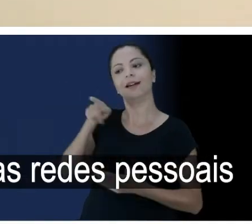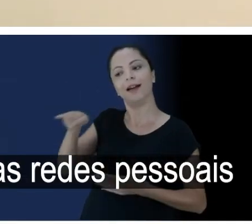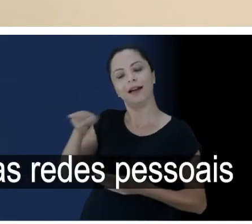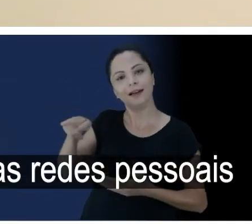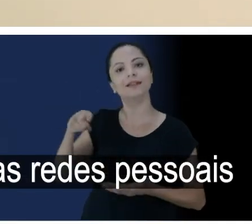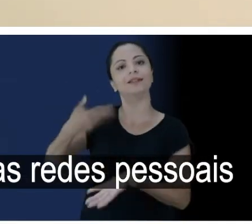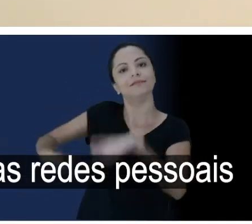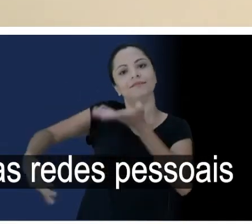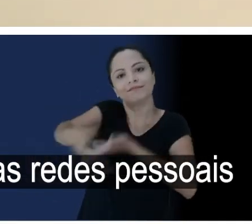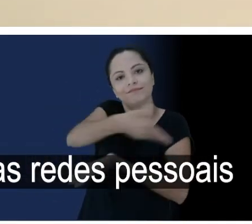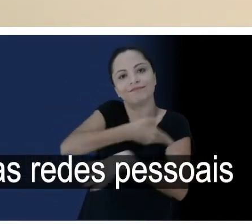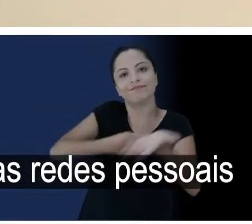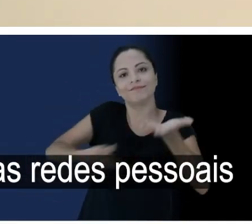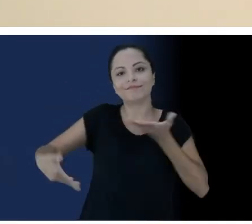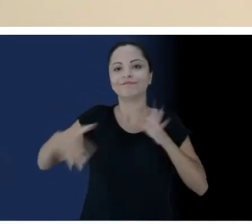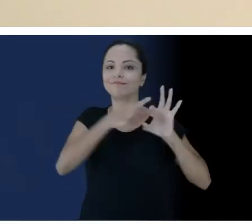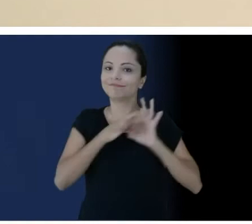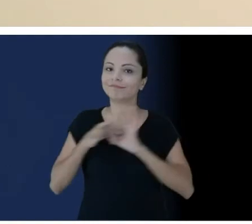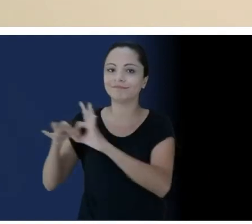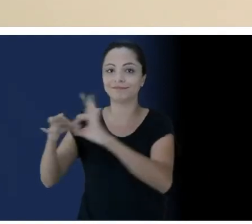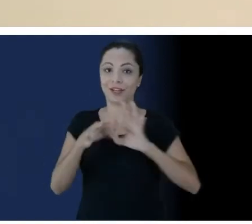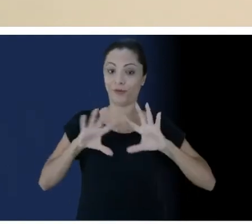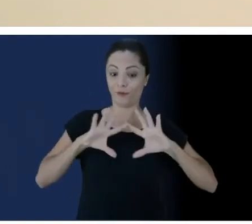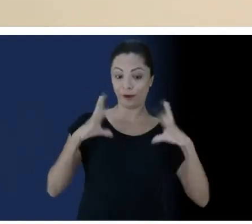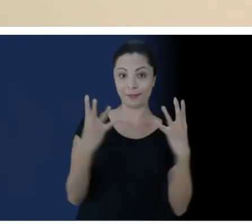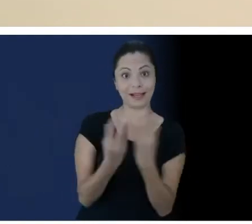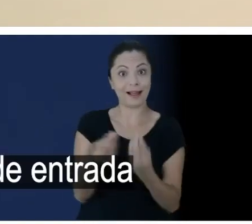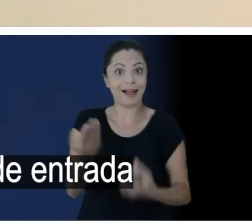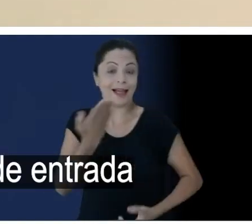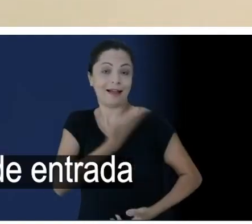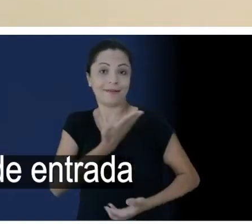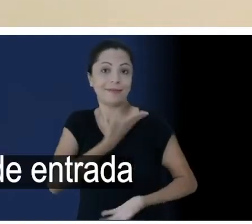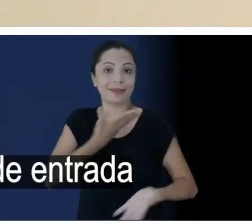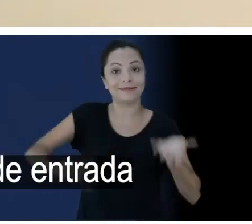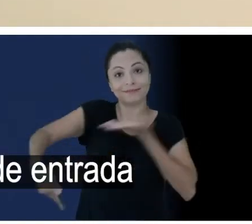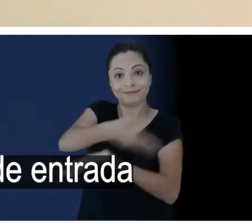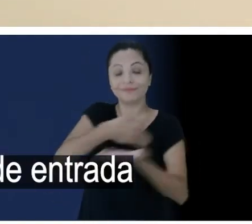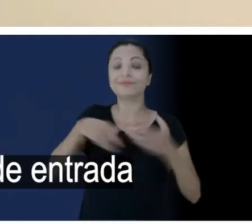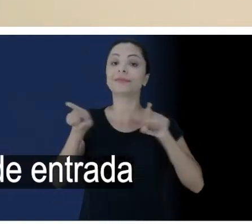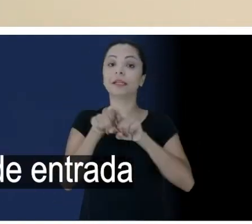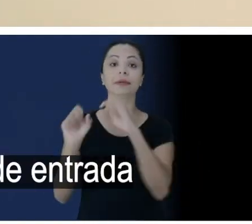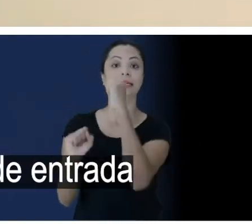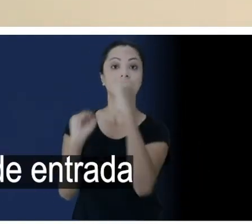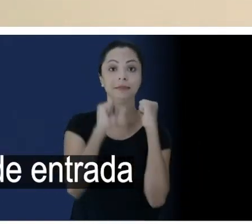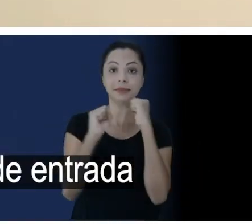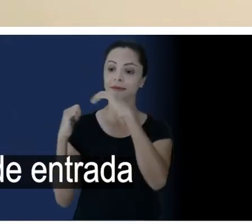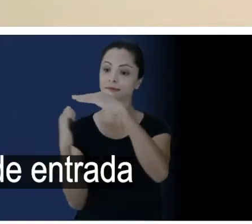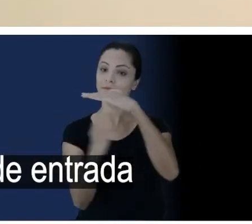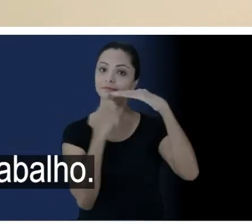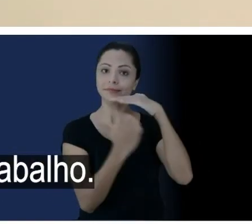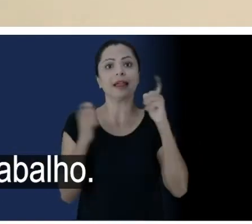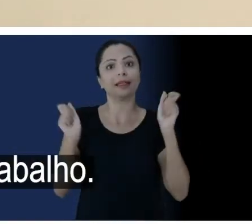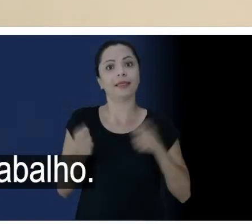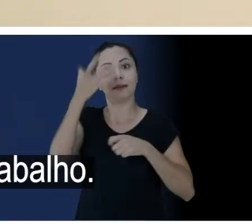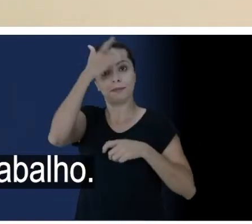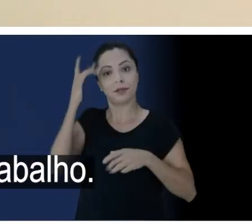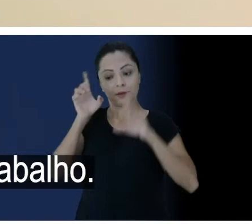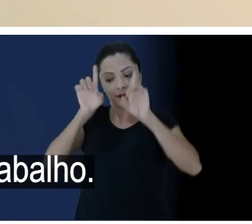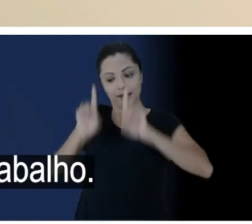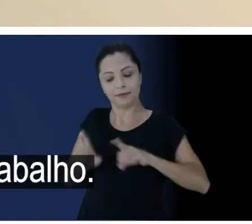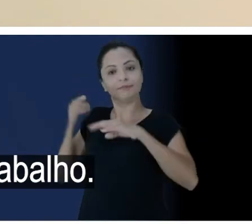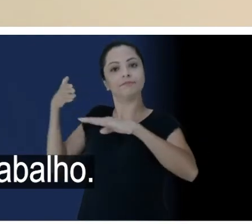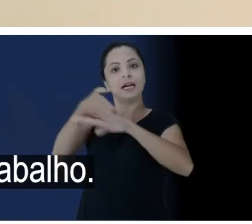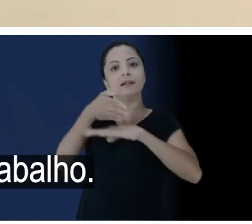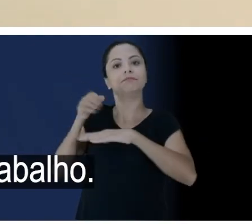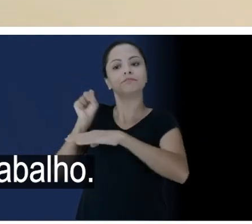e influenciar suas redes pessoais de familiares e amigos. Além disso, muitas vezes as empresas são a porta de entrada para as pessoas com